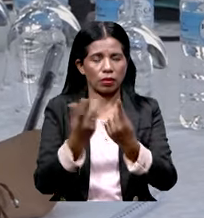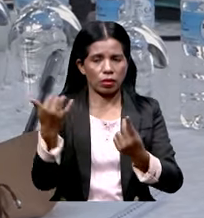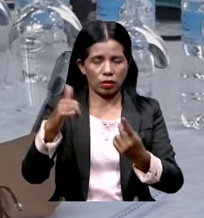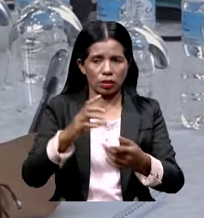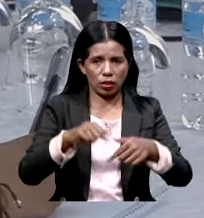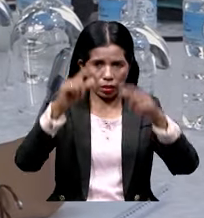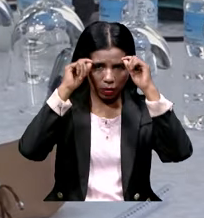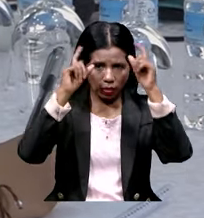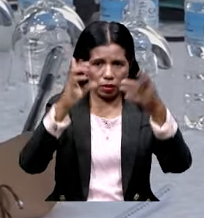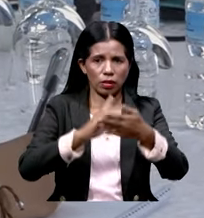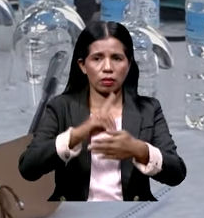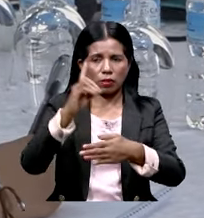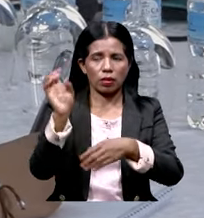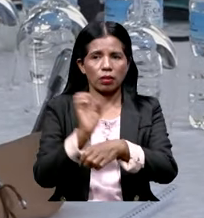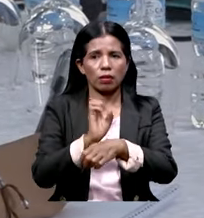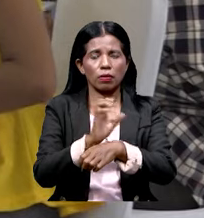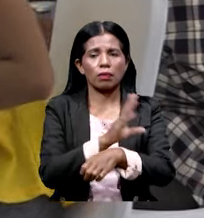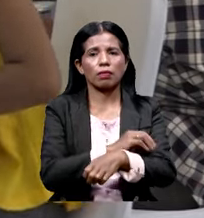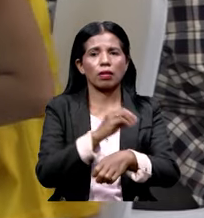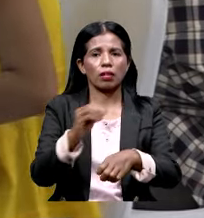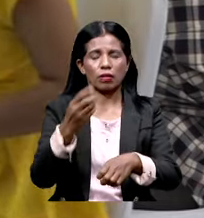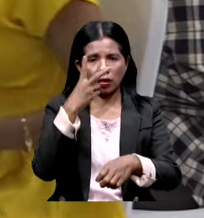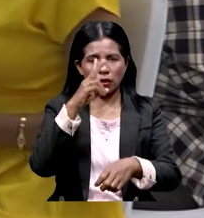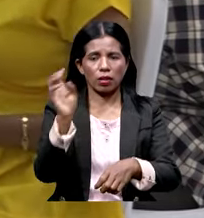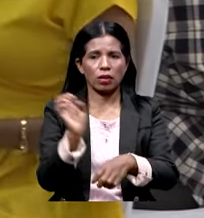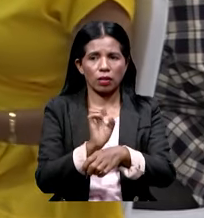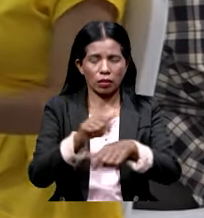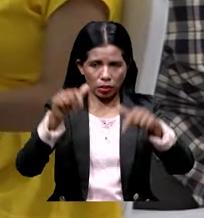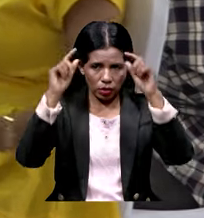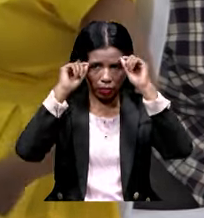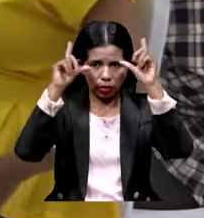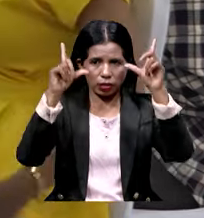desenvolve ekonomia azul, podi bele garante sustentabilidade ekonomia ya Timor Leste.